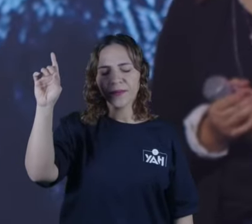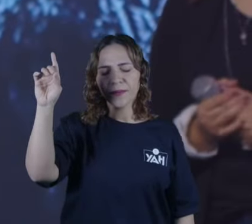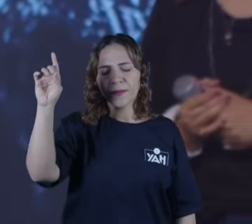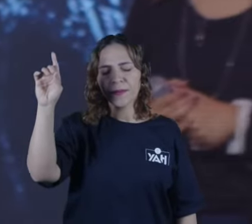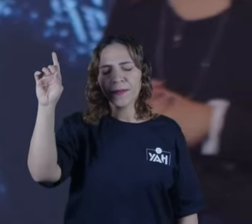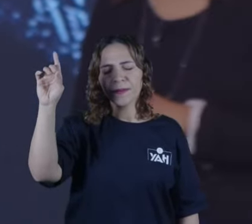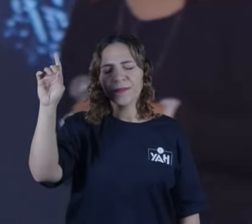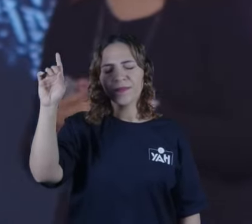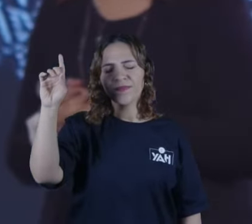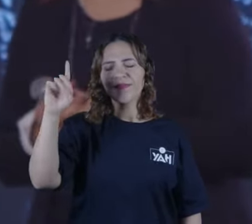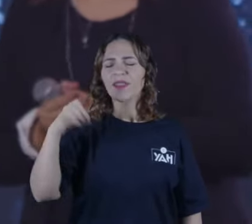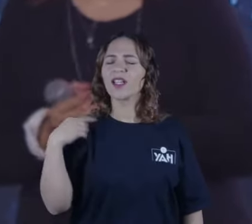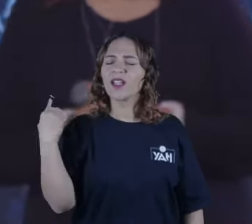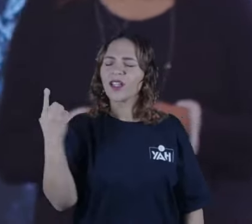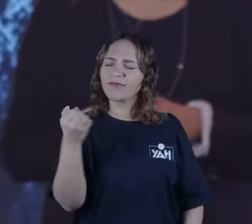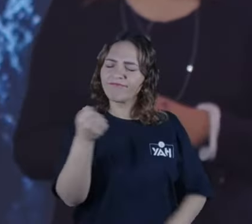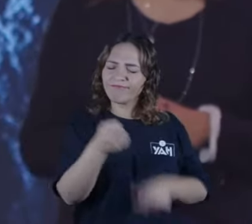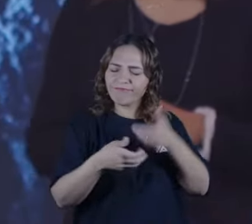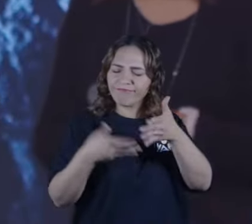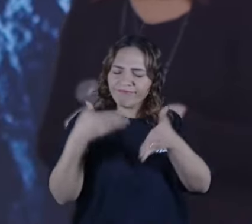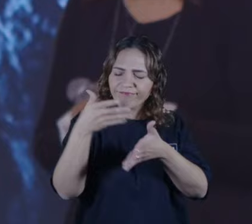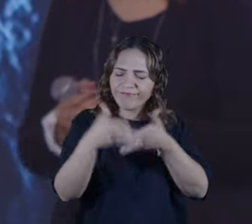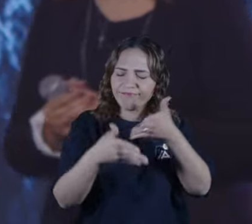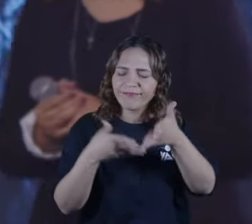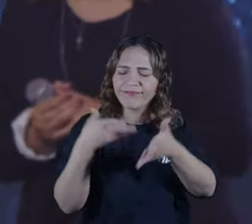com as nossas mãos dadas, Senhor,